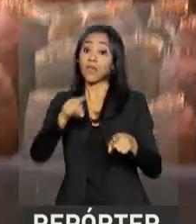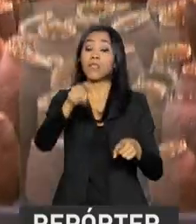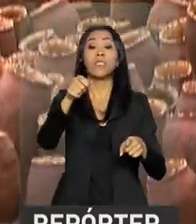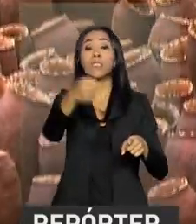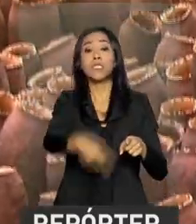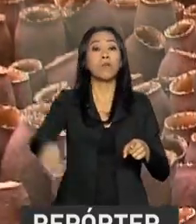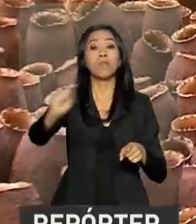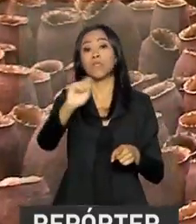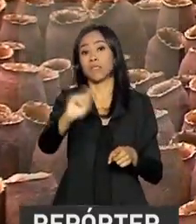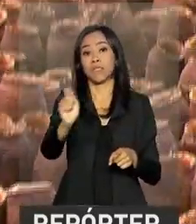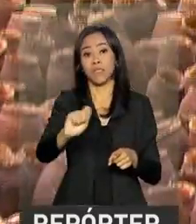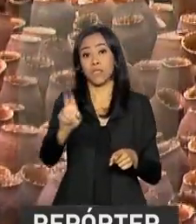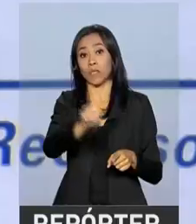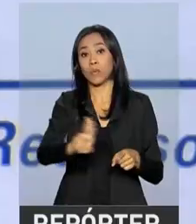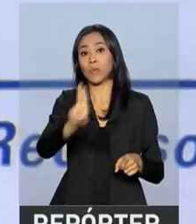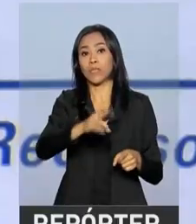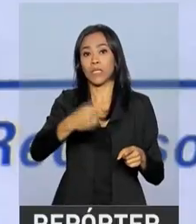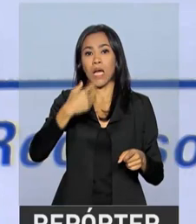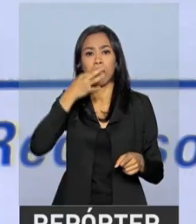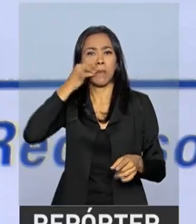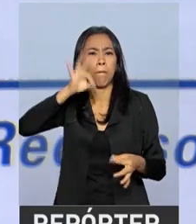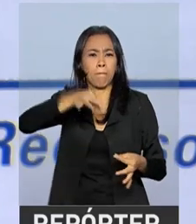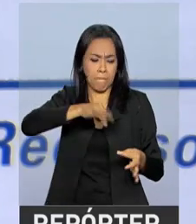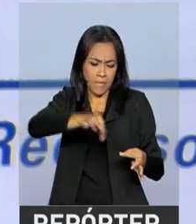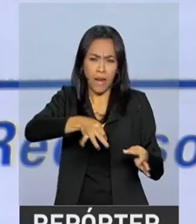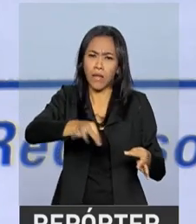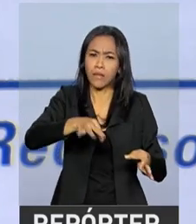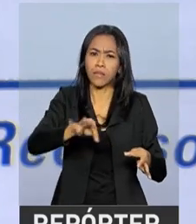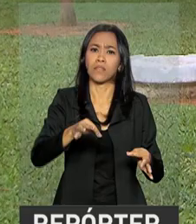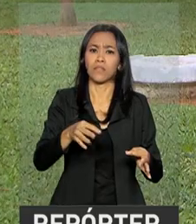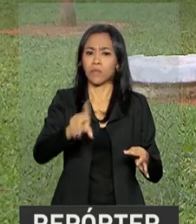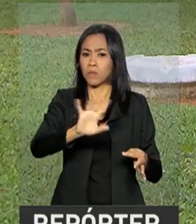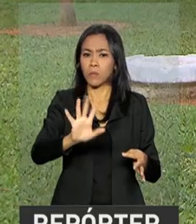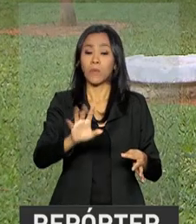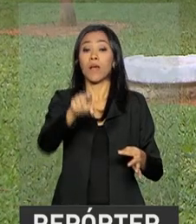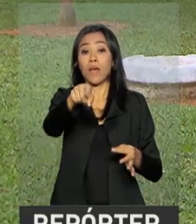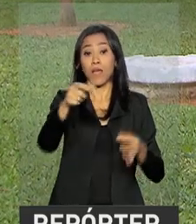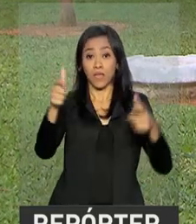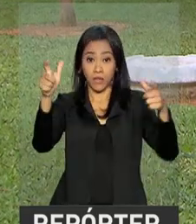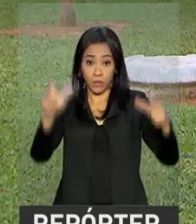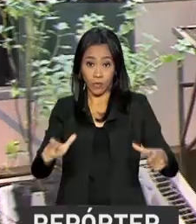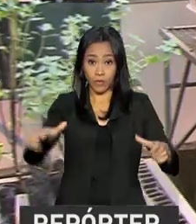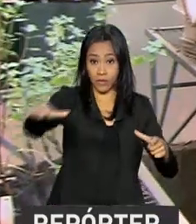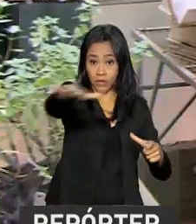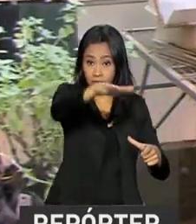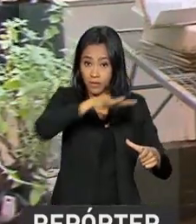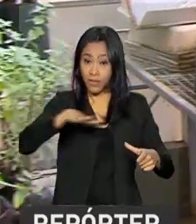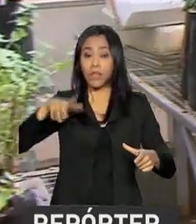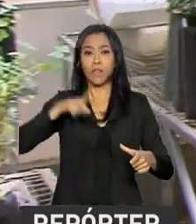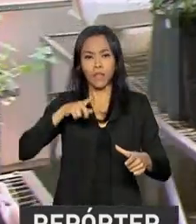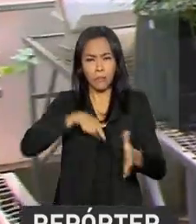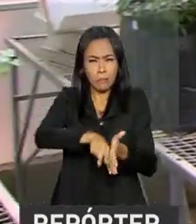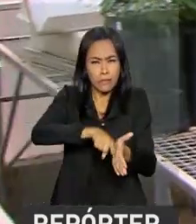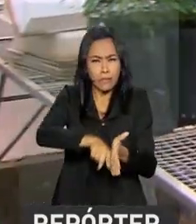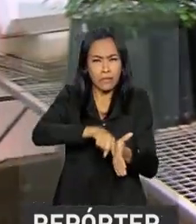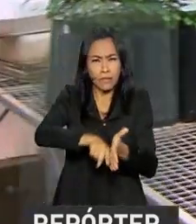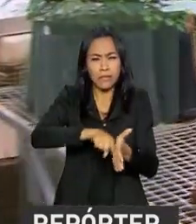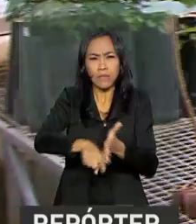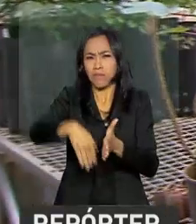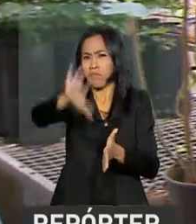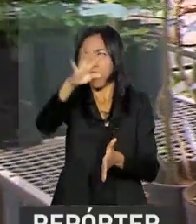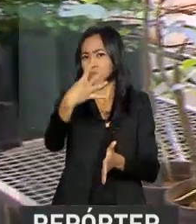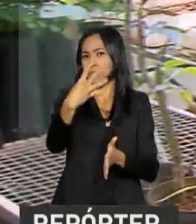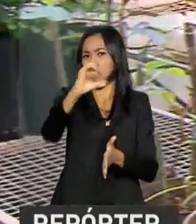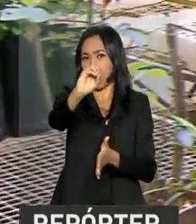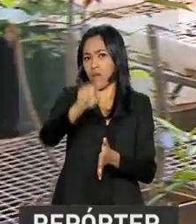necessidade de utilizar plástico a embrapa recursos genéticos e biotecnologia investe há mais de 40